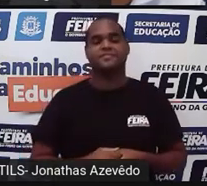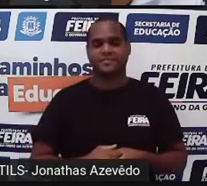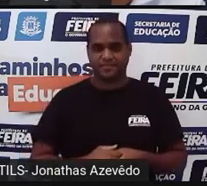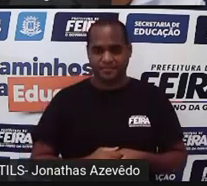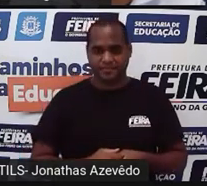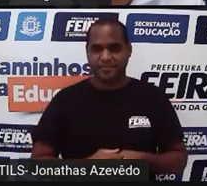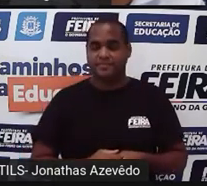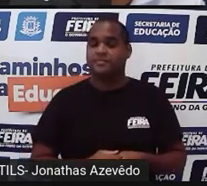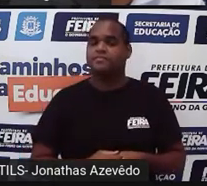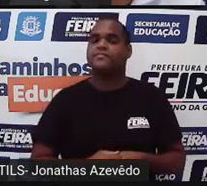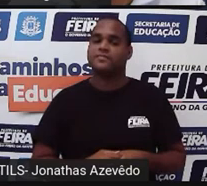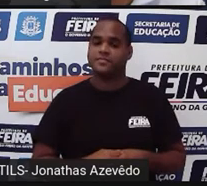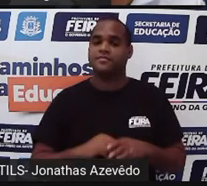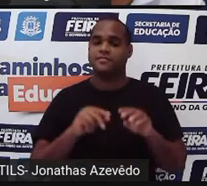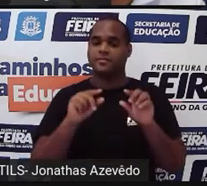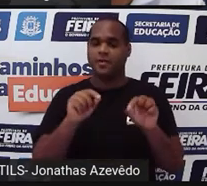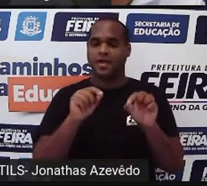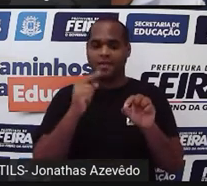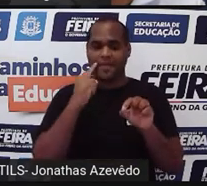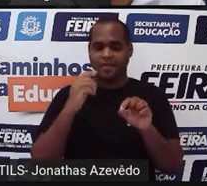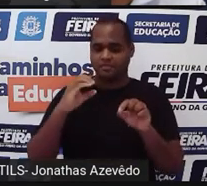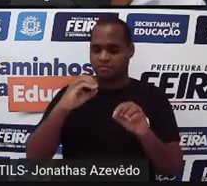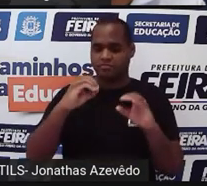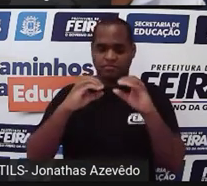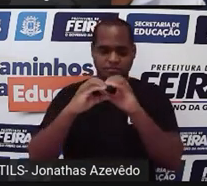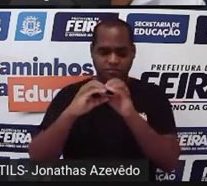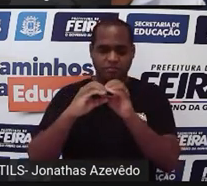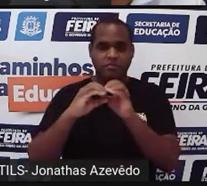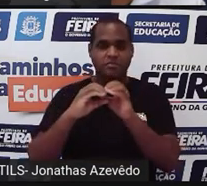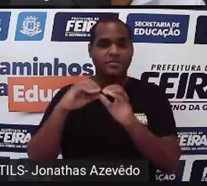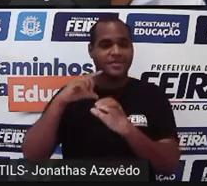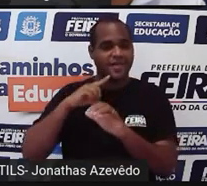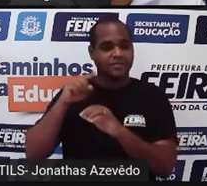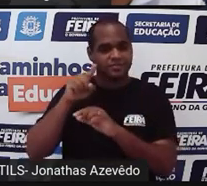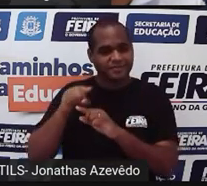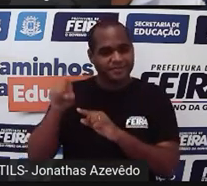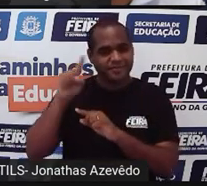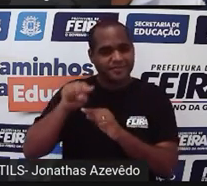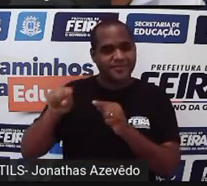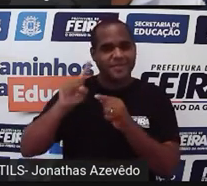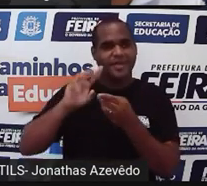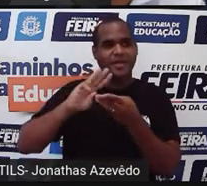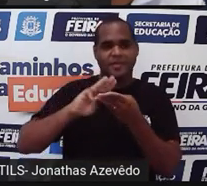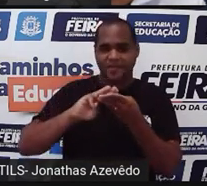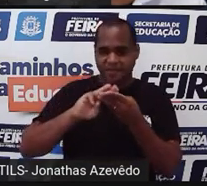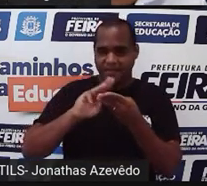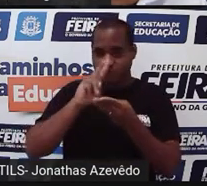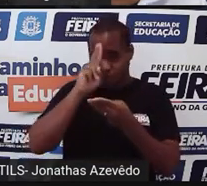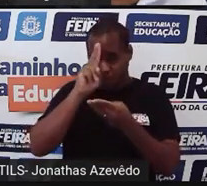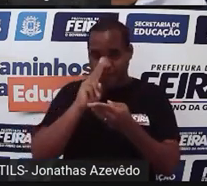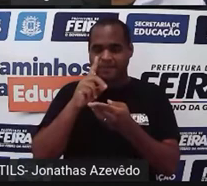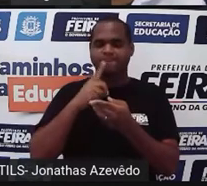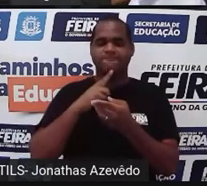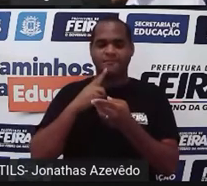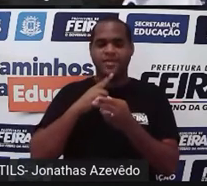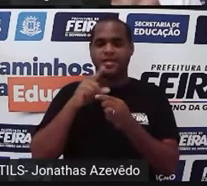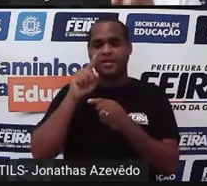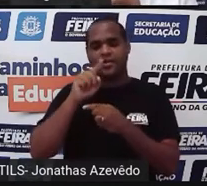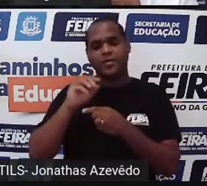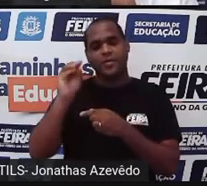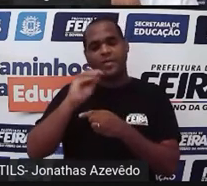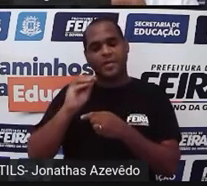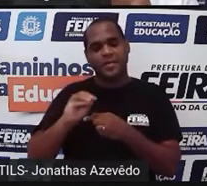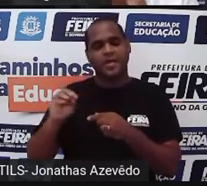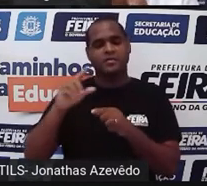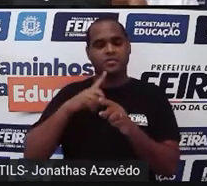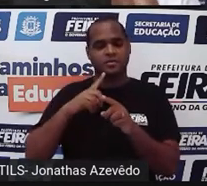Tá? Que é esse espaçozinho aqui, ó. Aqui, esse círculozinho é matemática, esse é história. Esse espaço que eu estou pintando é